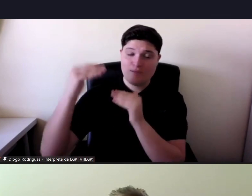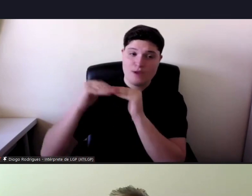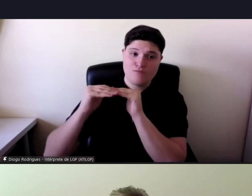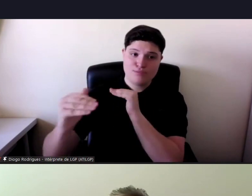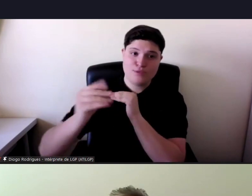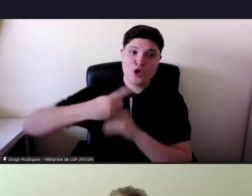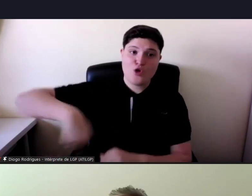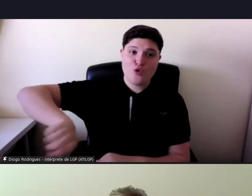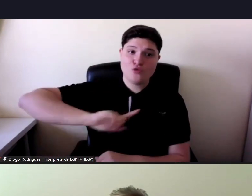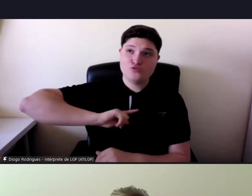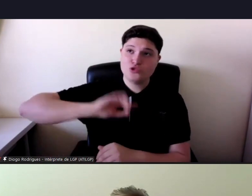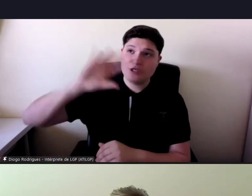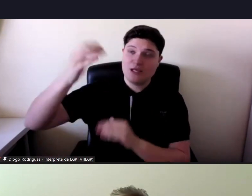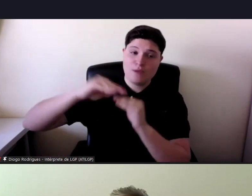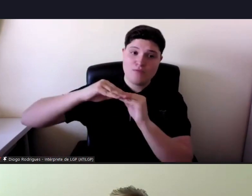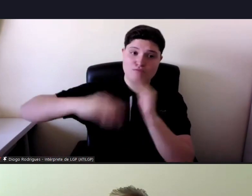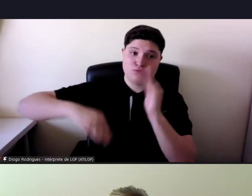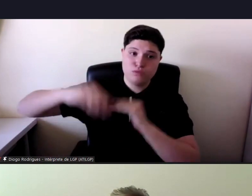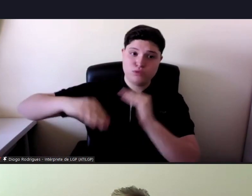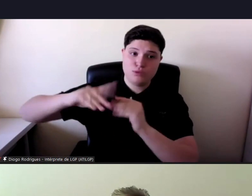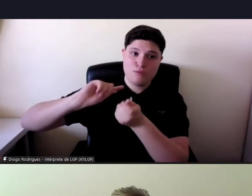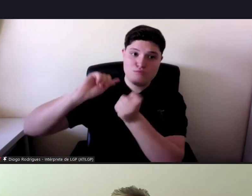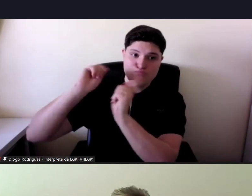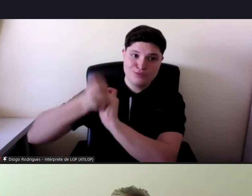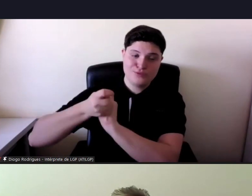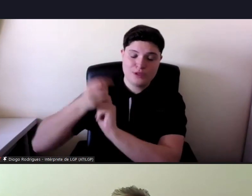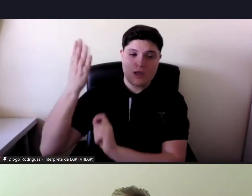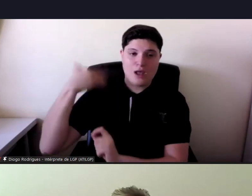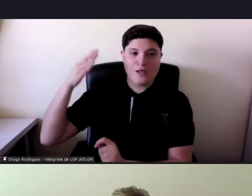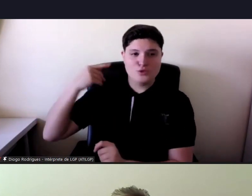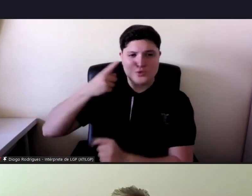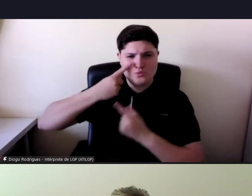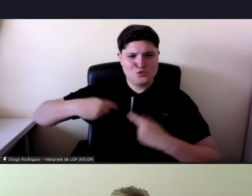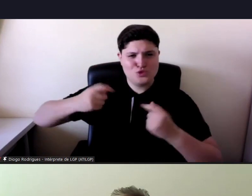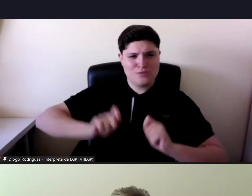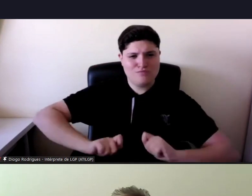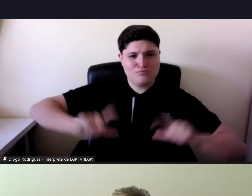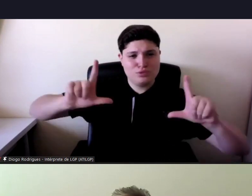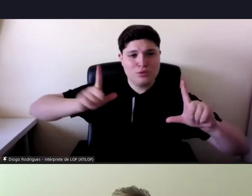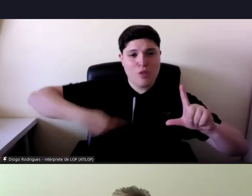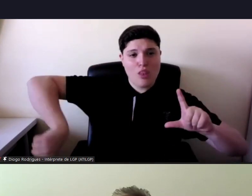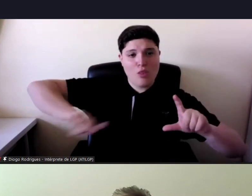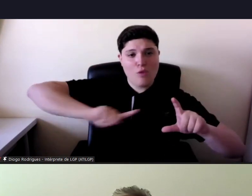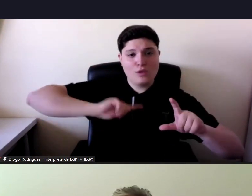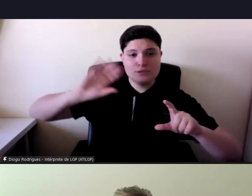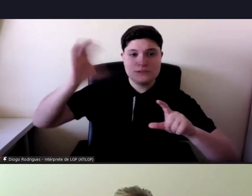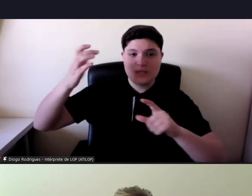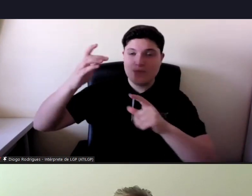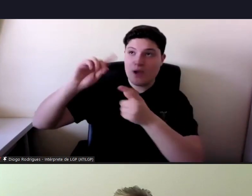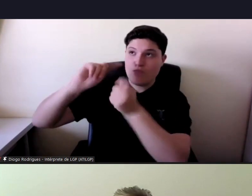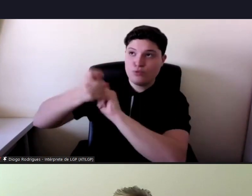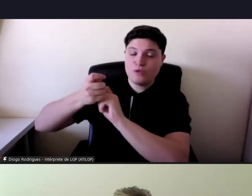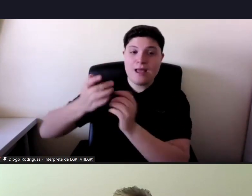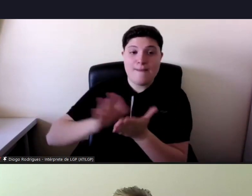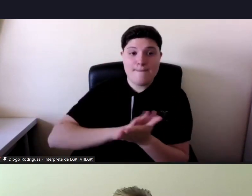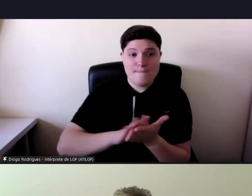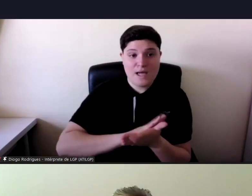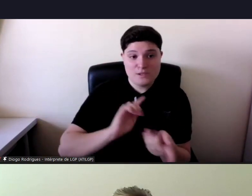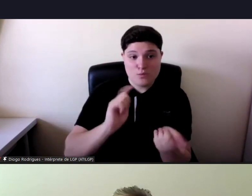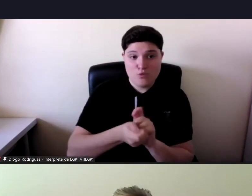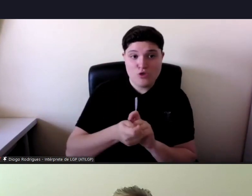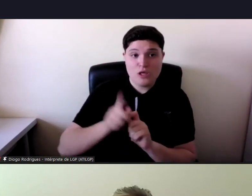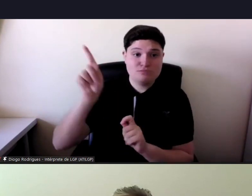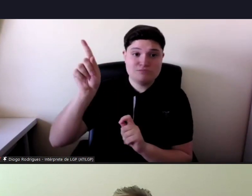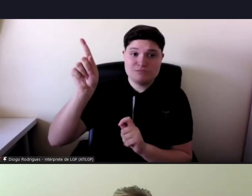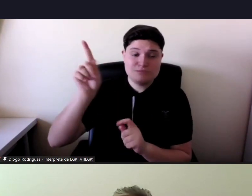Unidas, o eixo mais relevante era a concentração da atmosfera, dos gases de efeito de estufa na atmosfera. Quer dizer que, reparem